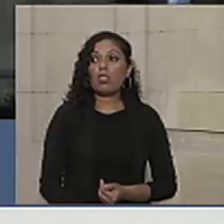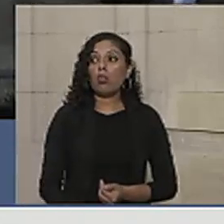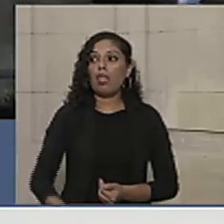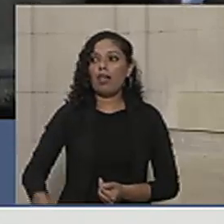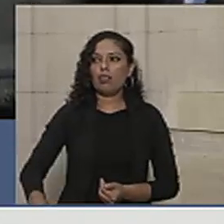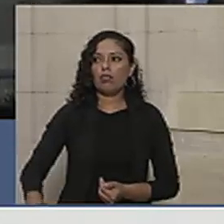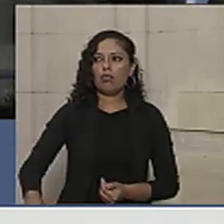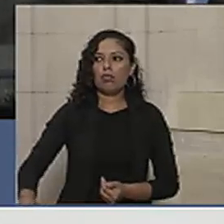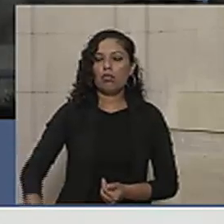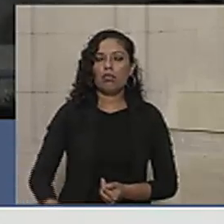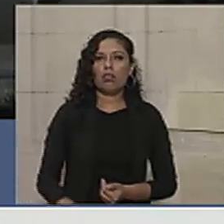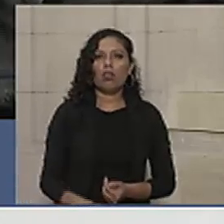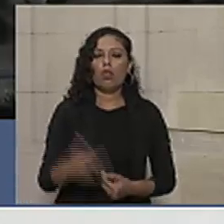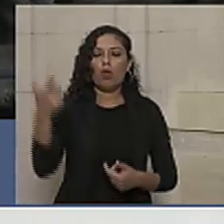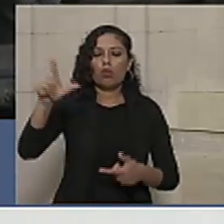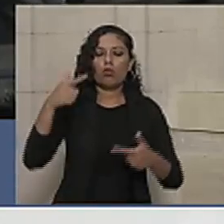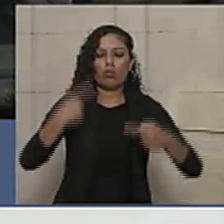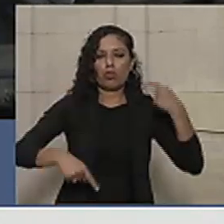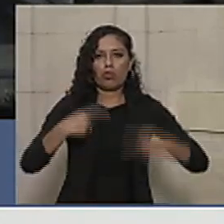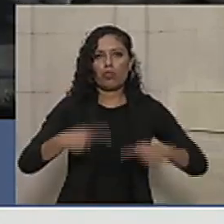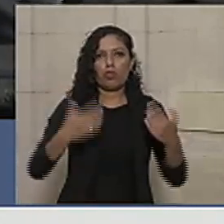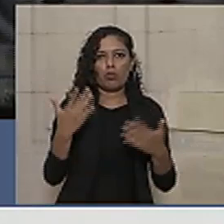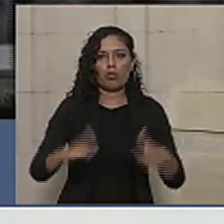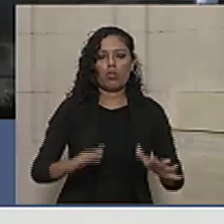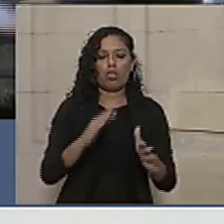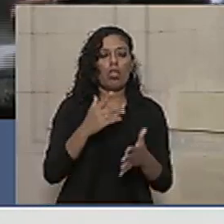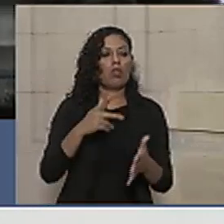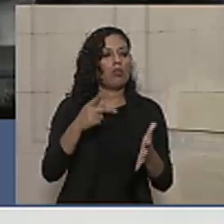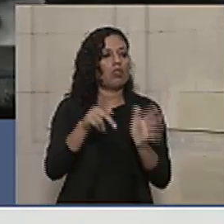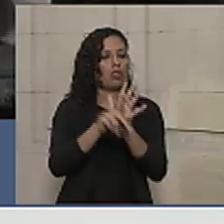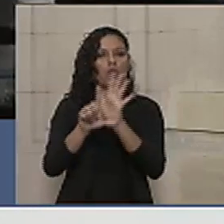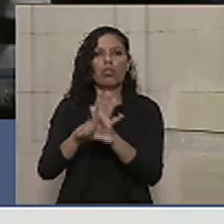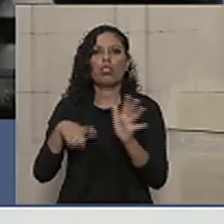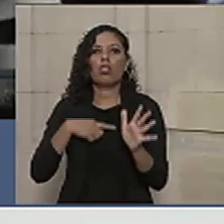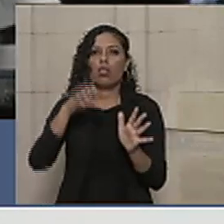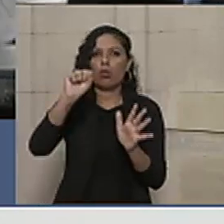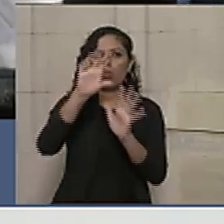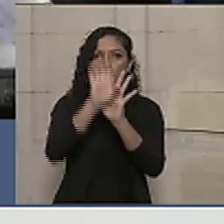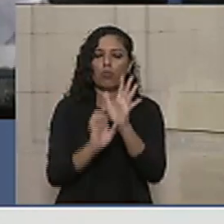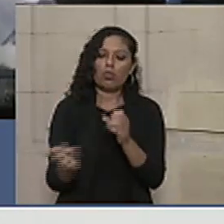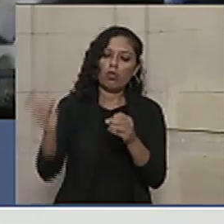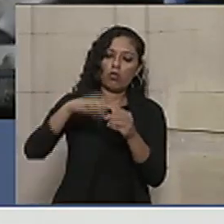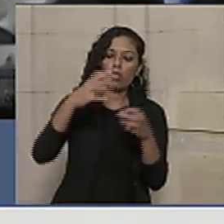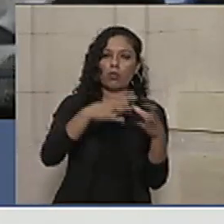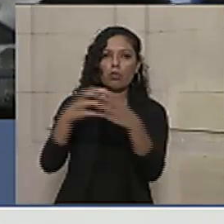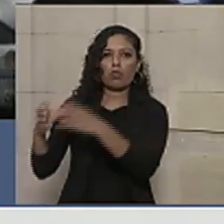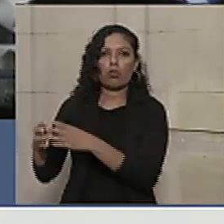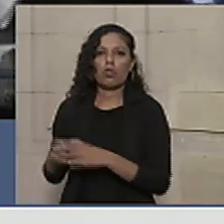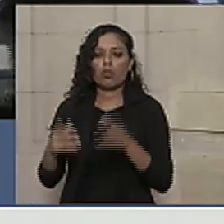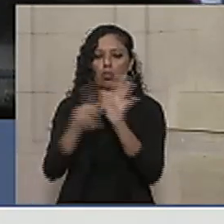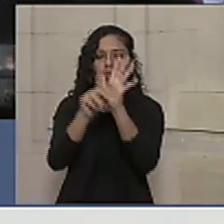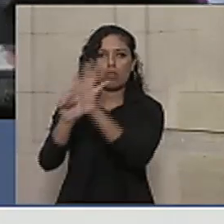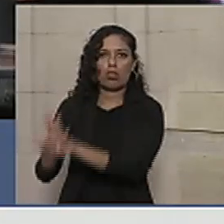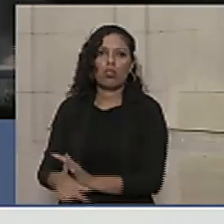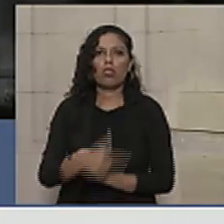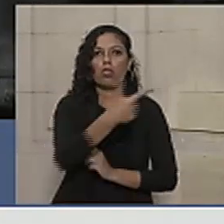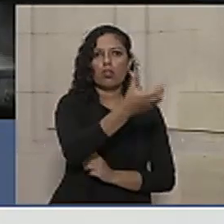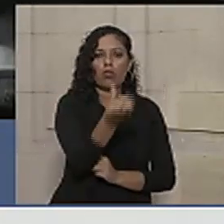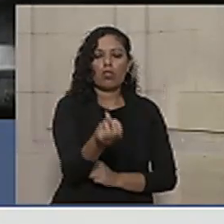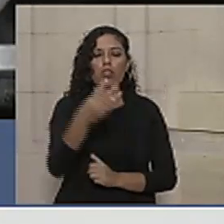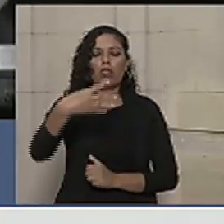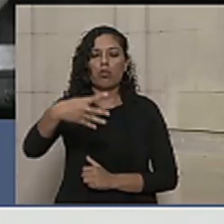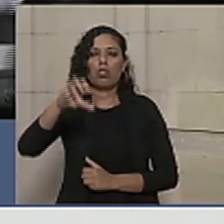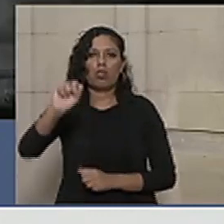Não havendo mais quem queira discutir, encerra a discussão. A presente proposta recebeu 8 emendas e retorna às comissões. Projeto de Lei